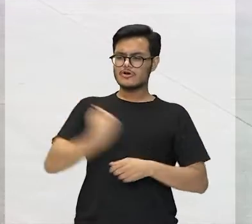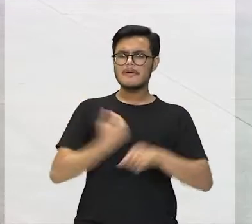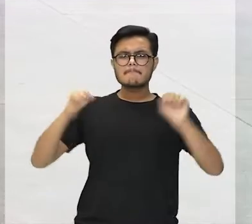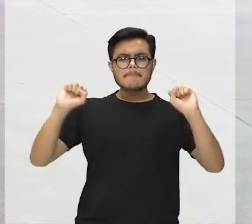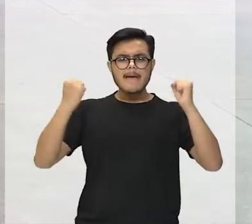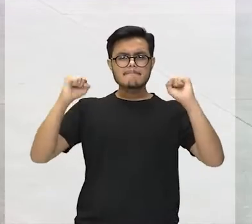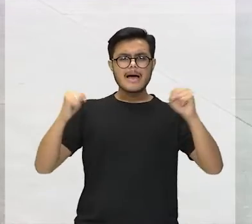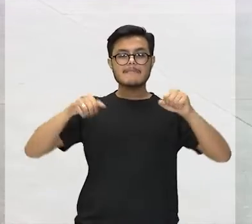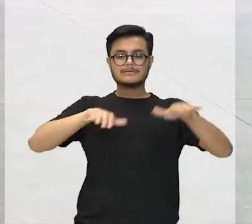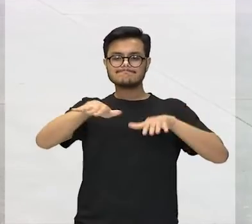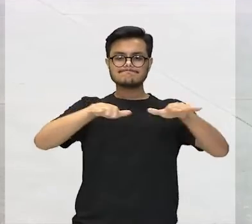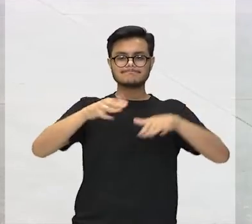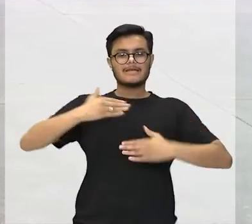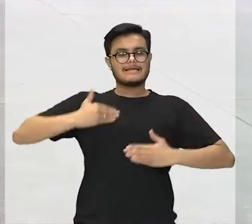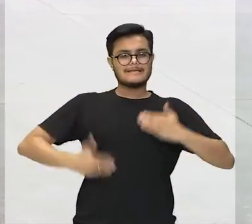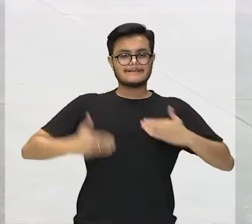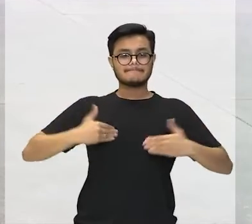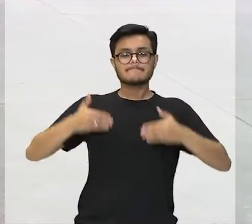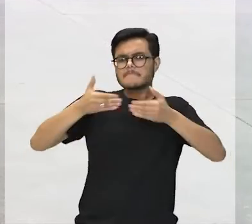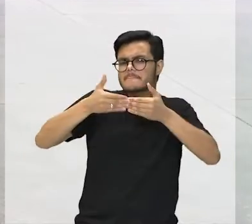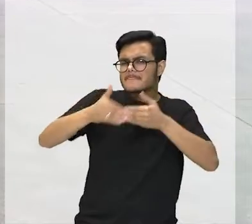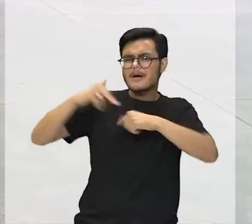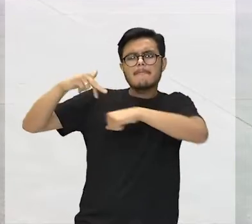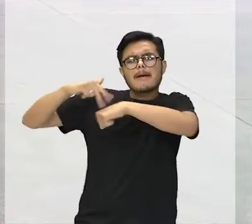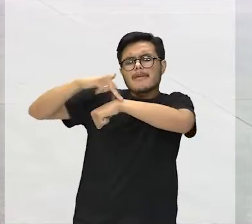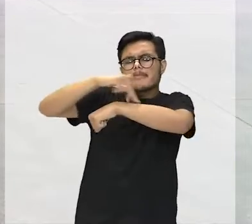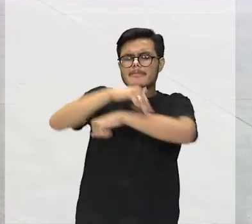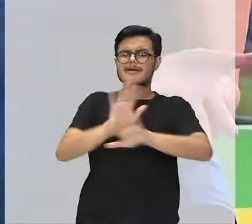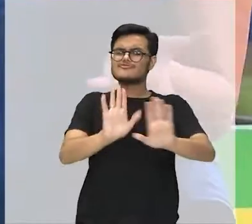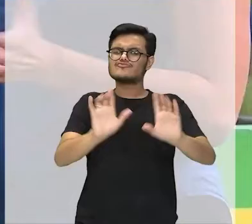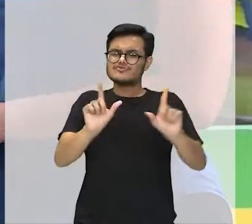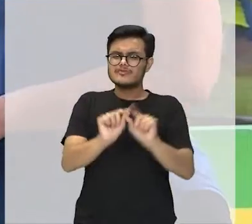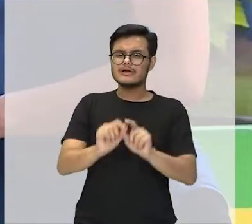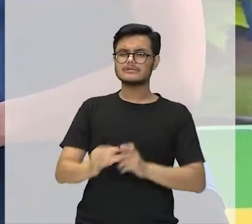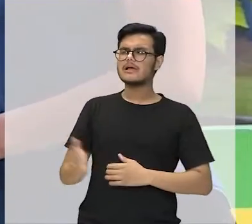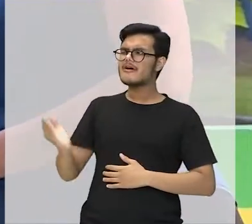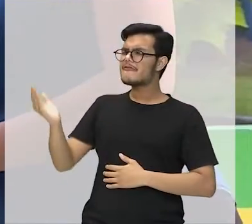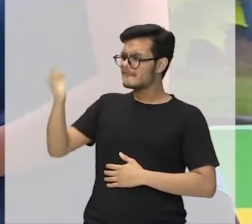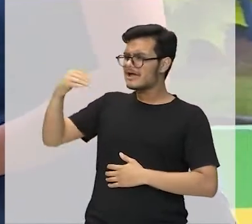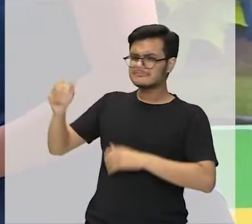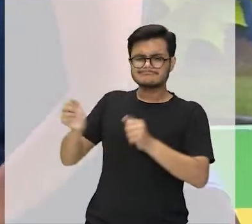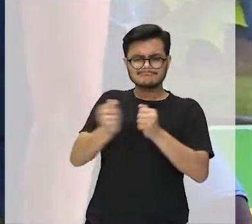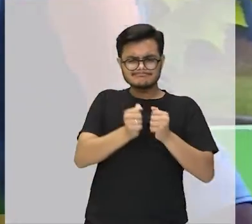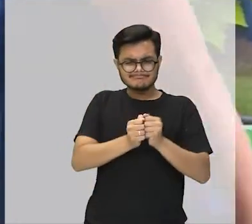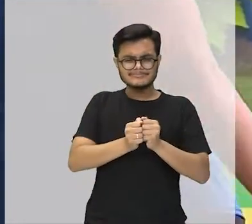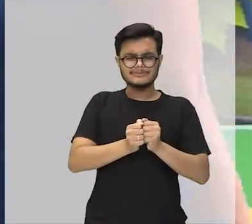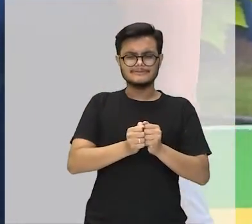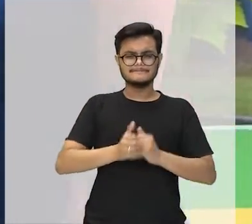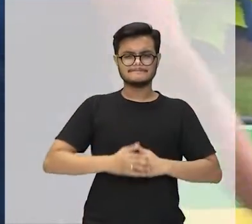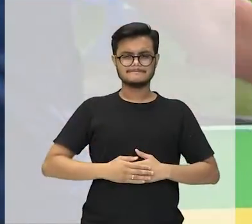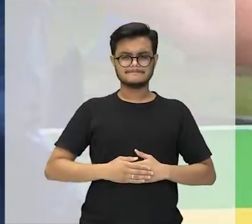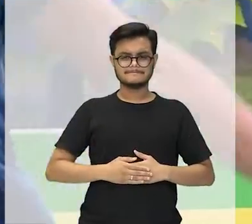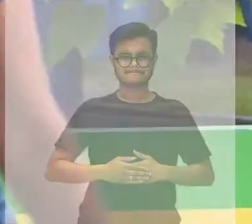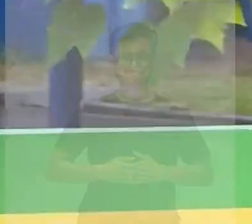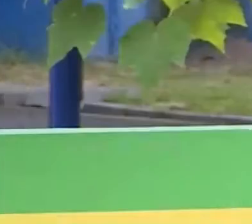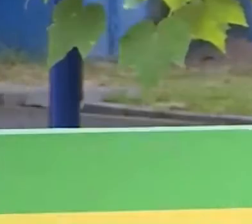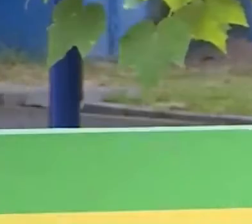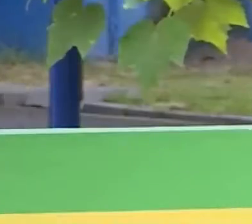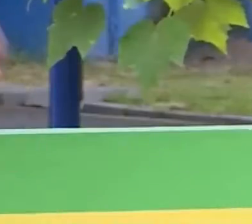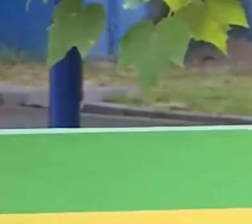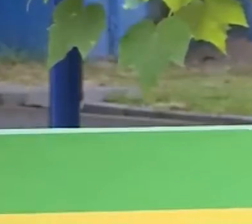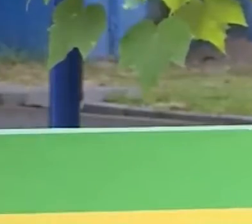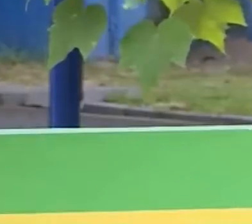nós vamos começar com uma corrida leve. Ei meninas, venham cá, se juntem com a gente aqui. Estão chamando a gente, bora.